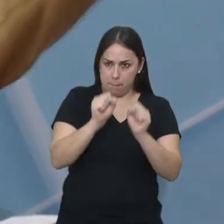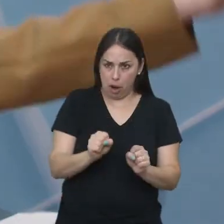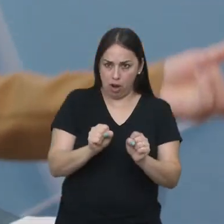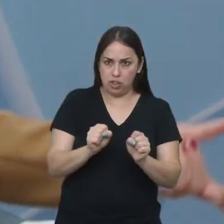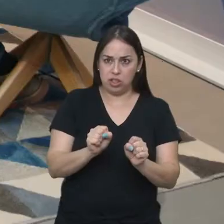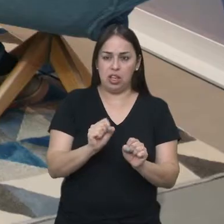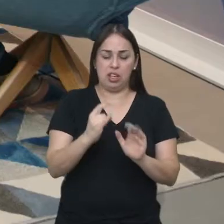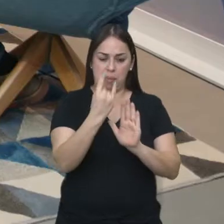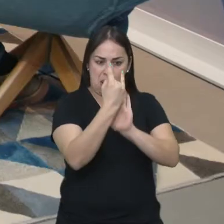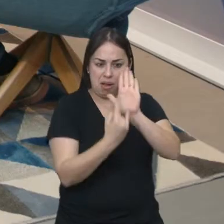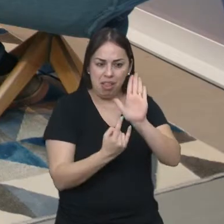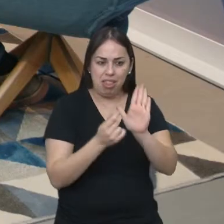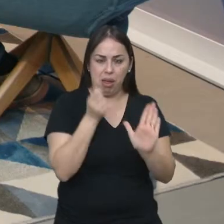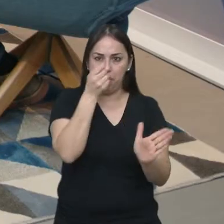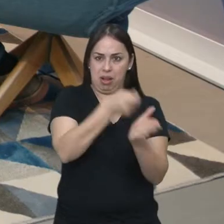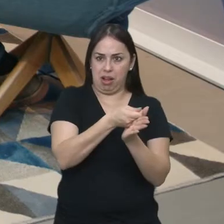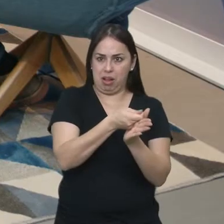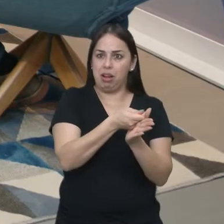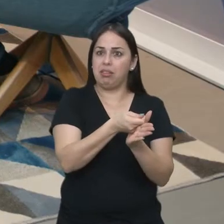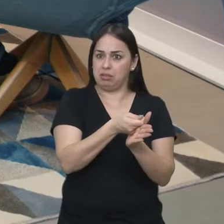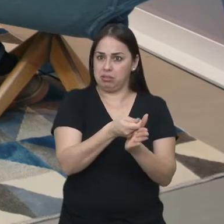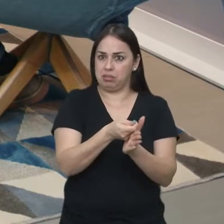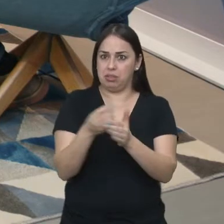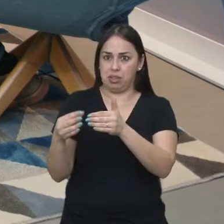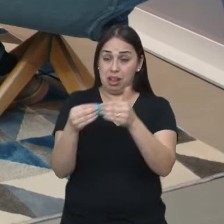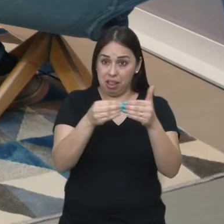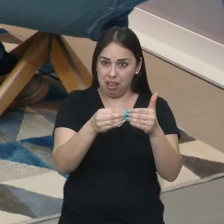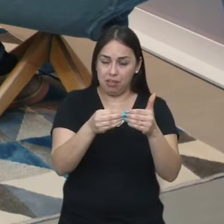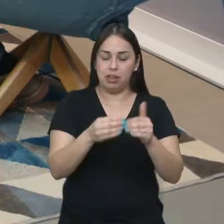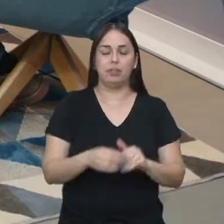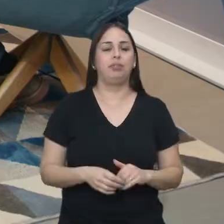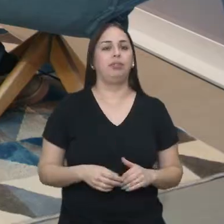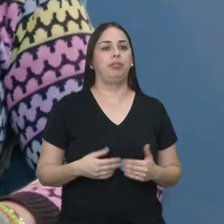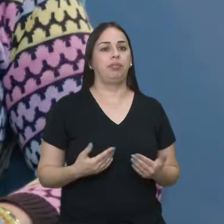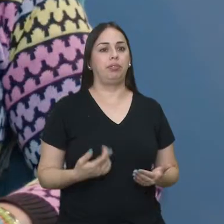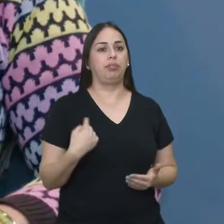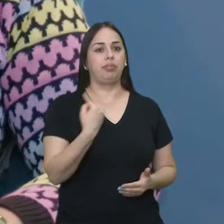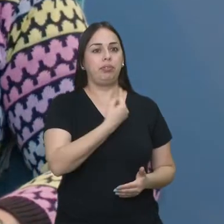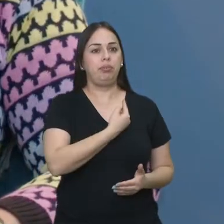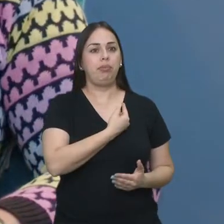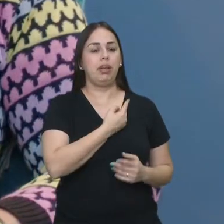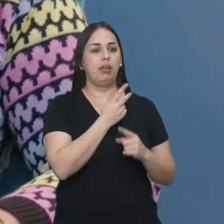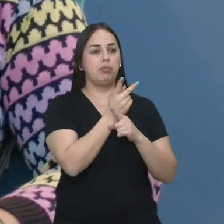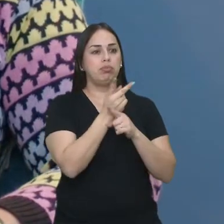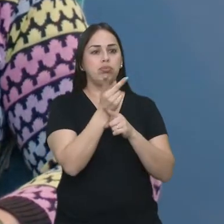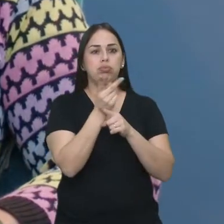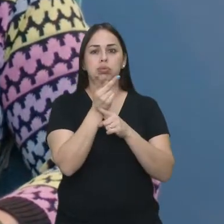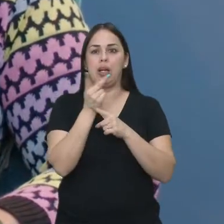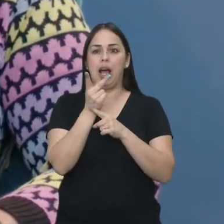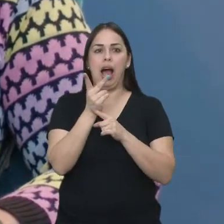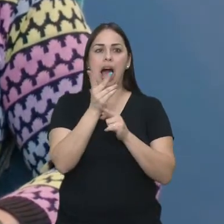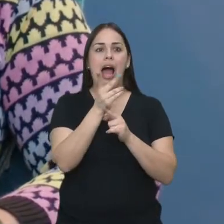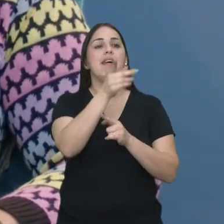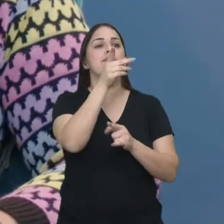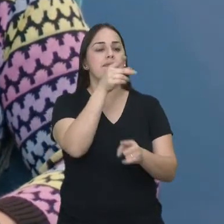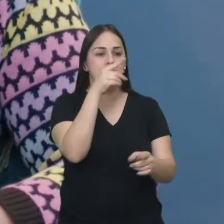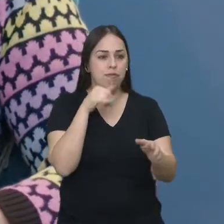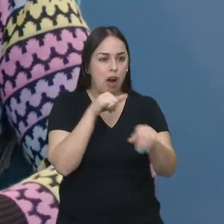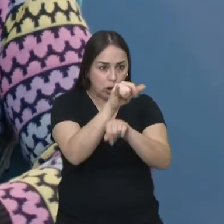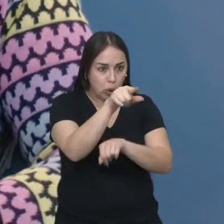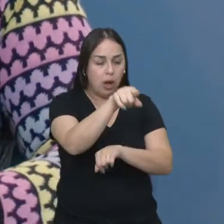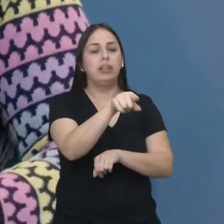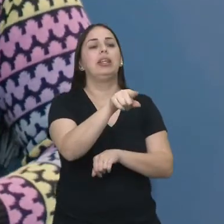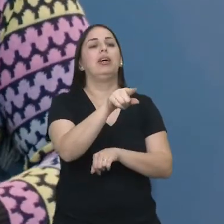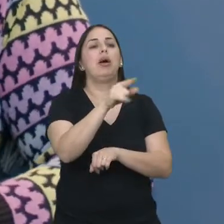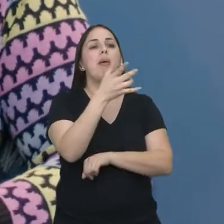pais são intimados a levar os filhos para vacinar? O que a gente tem? A gente faz busca ativa de faltoso, não está faltoso, você vai. O